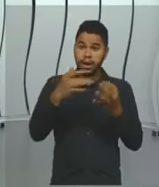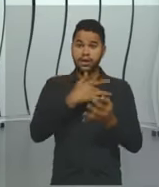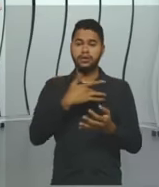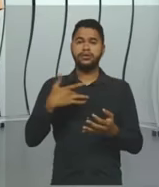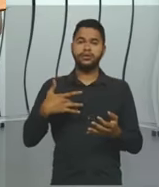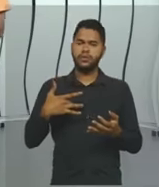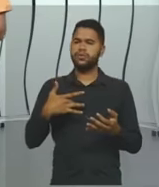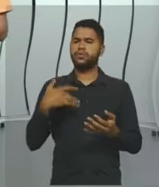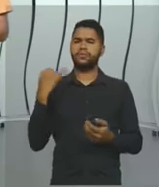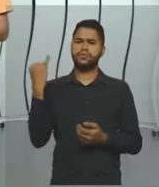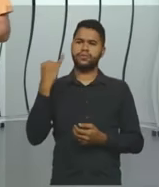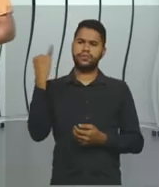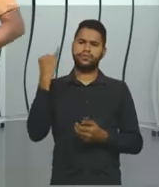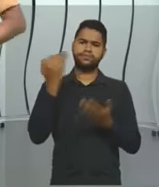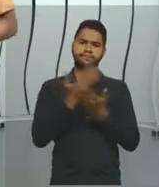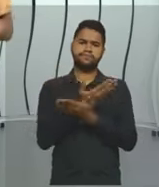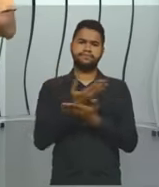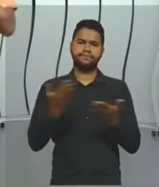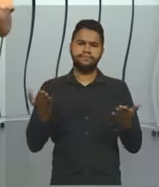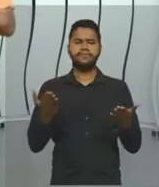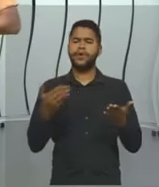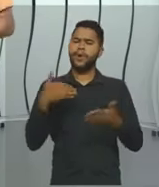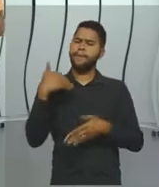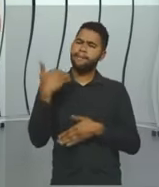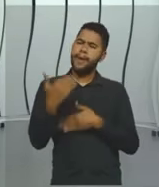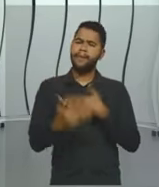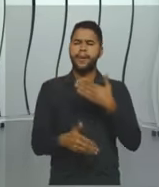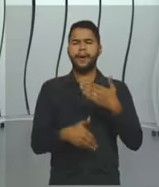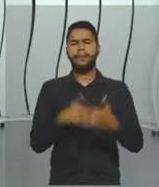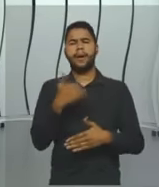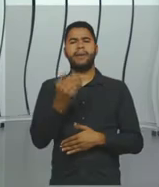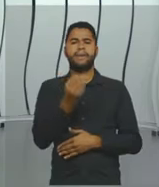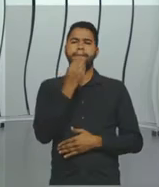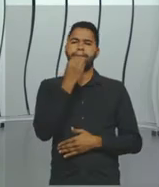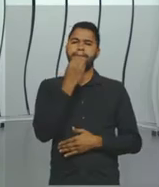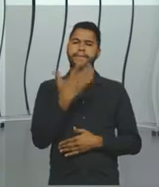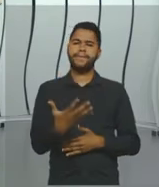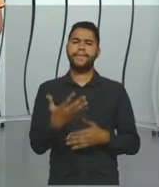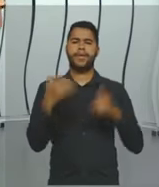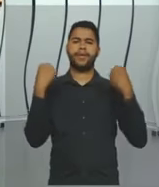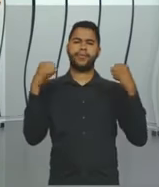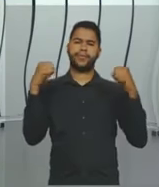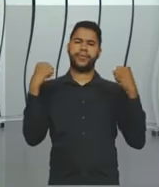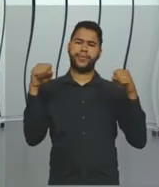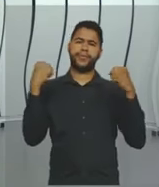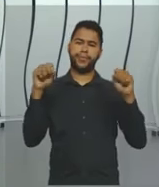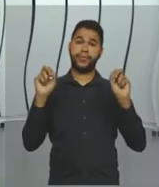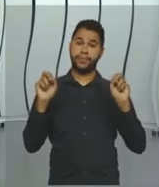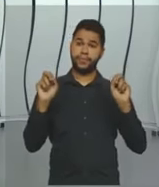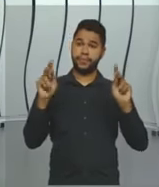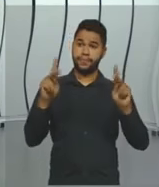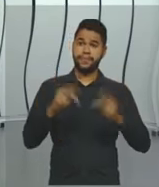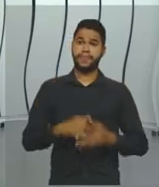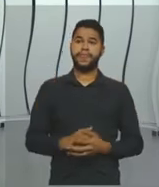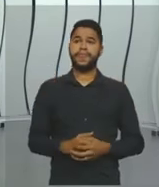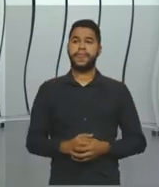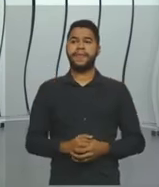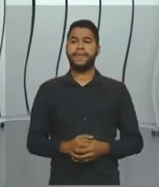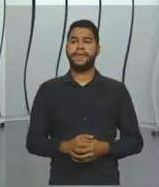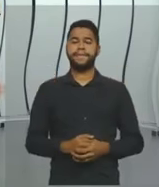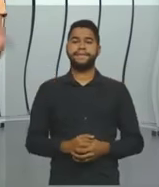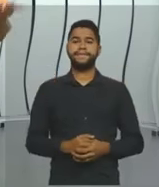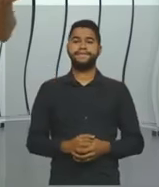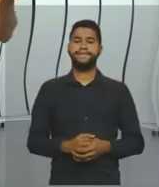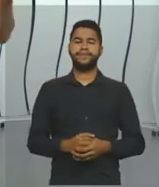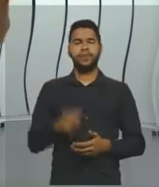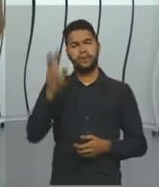aí, que é muito importante para você crescer bem e bem disposto aí para as atividades físicas, ok?